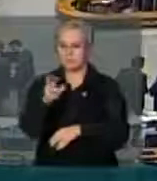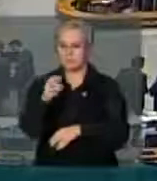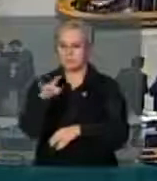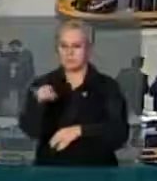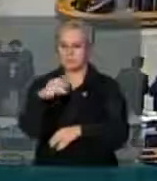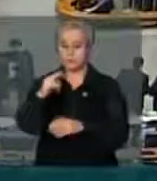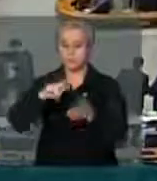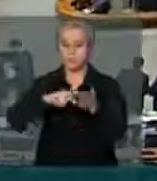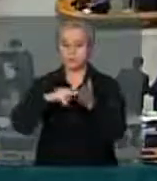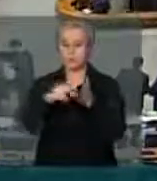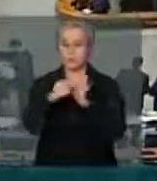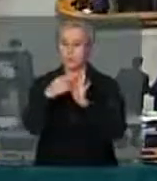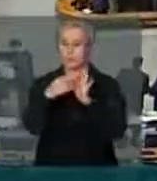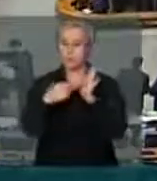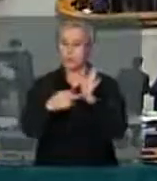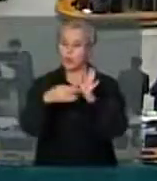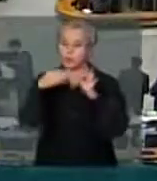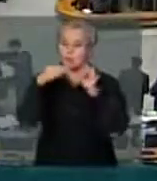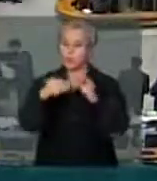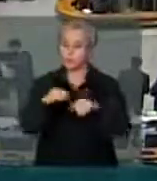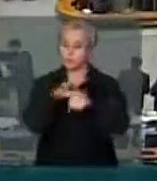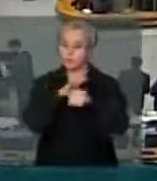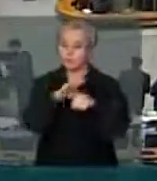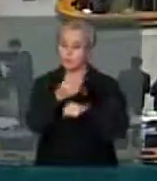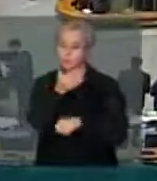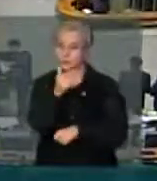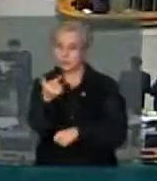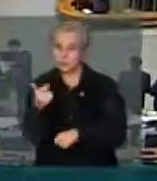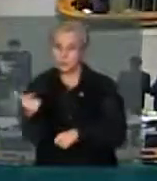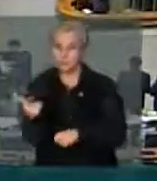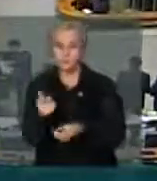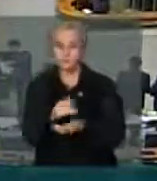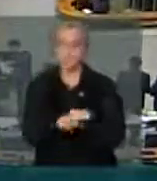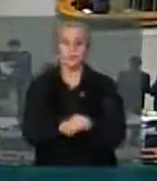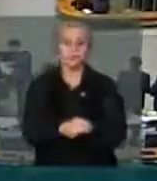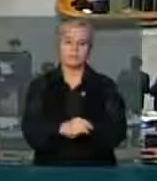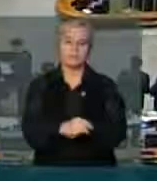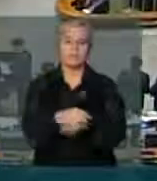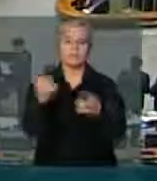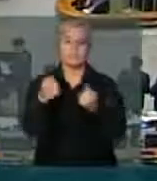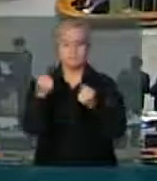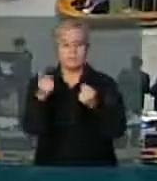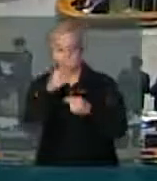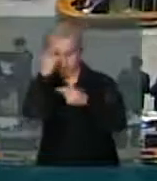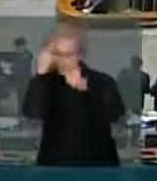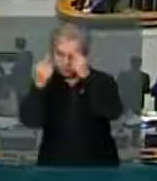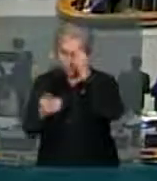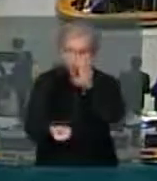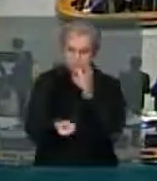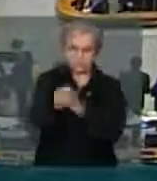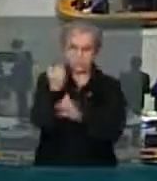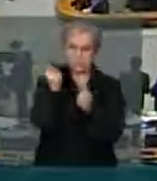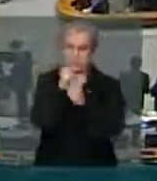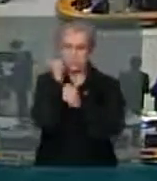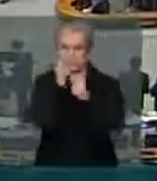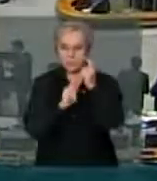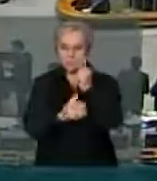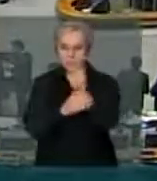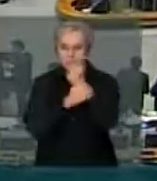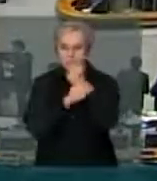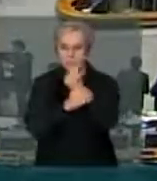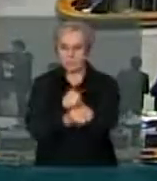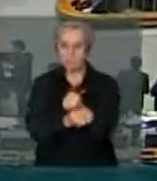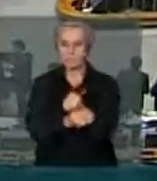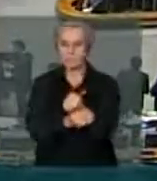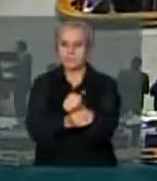quando não há uma norma regulamentada pela Constituição, os poderes competentes não fizeram essa regulamentação, então o pedido é feito para poder garantir que alguém prejudicado